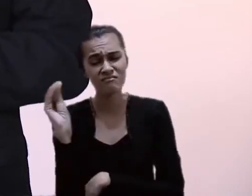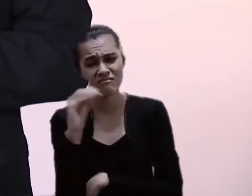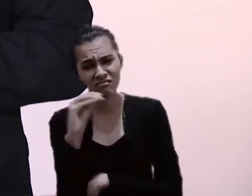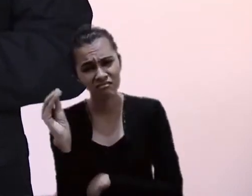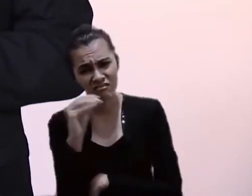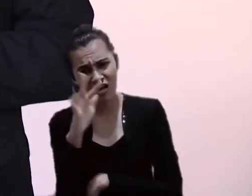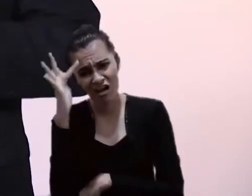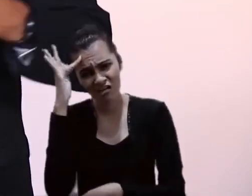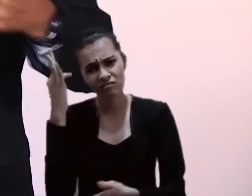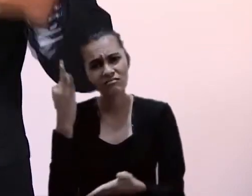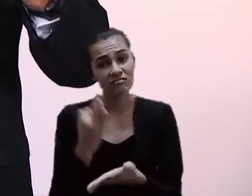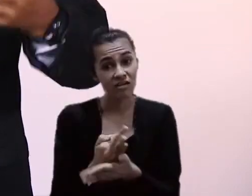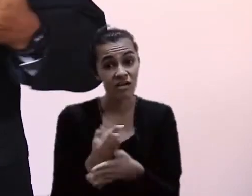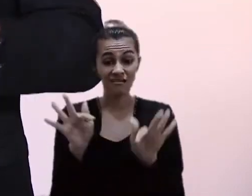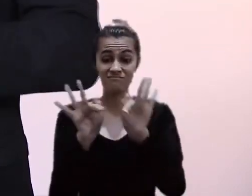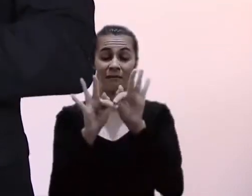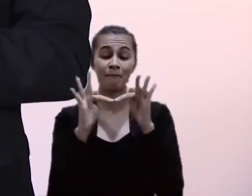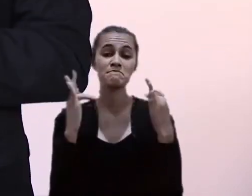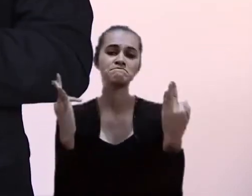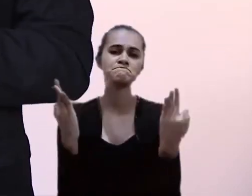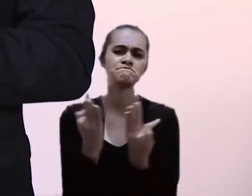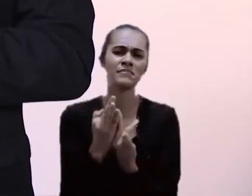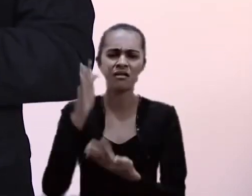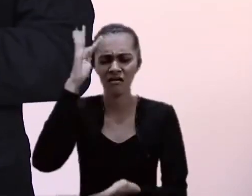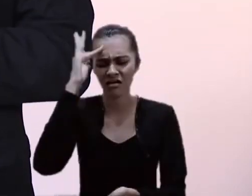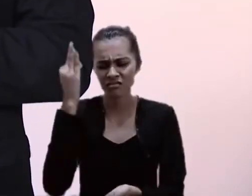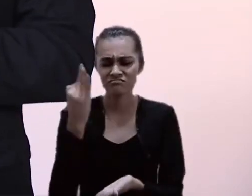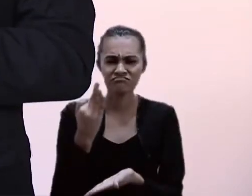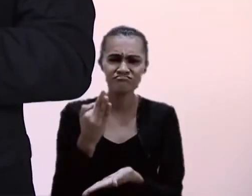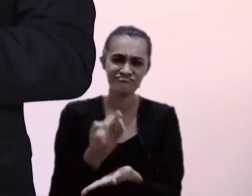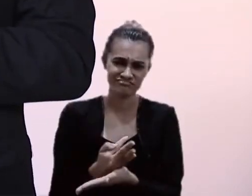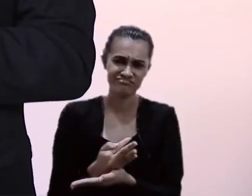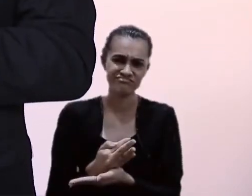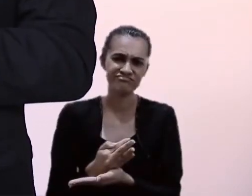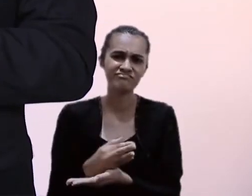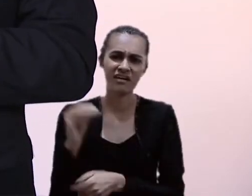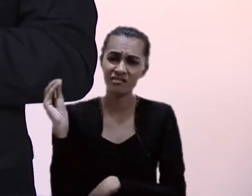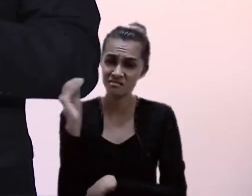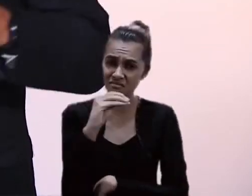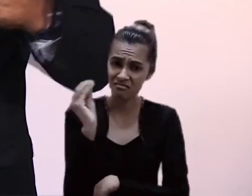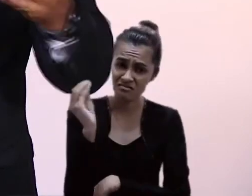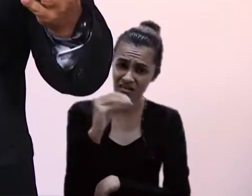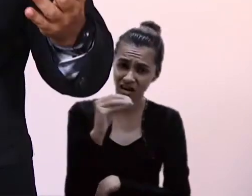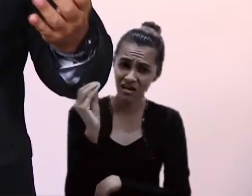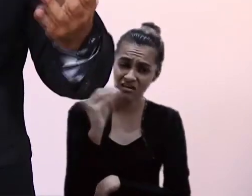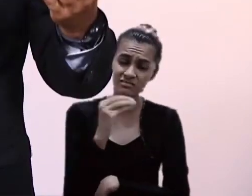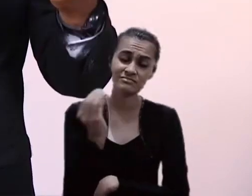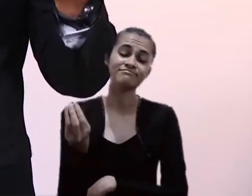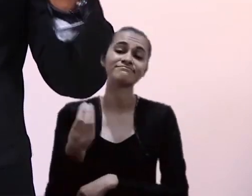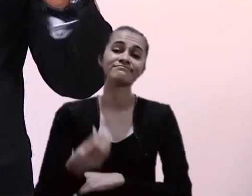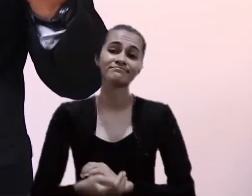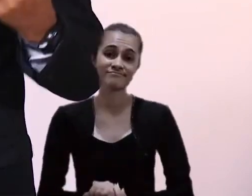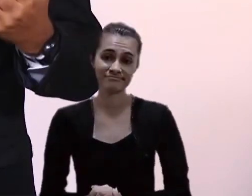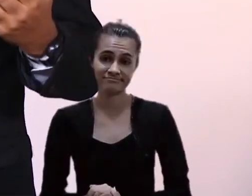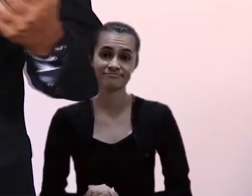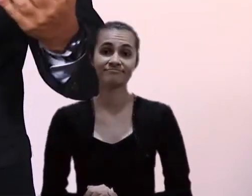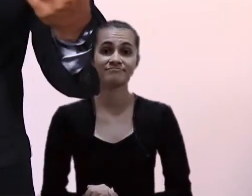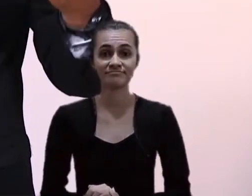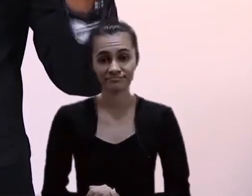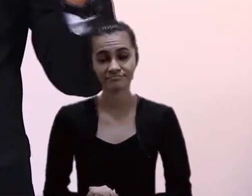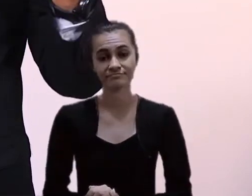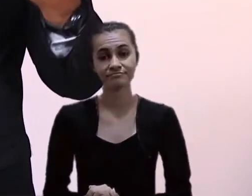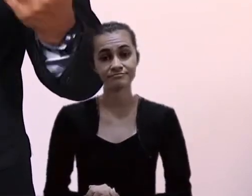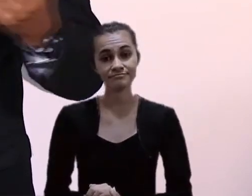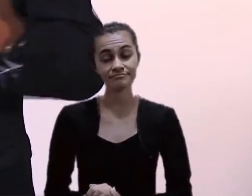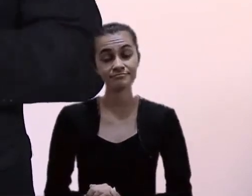enfraquece. Nós, como povo de Deus, nos enfraquecemos. Por isso, o serviço